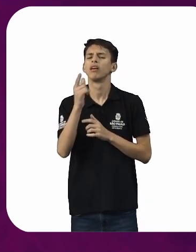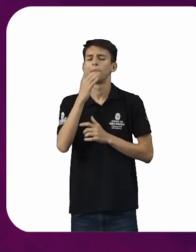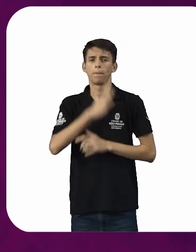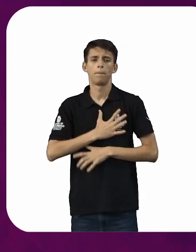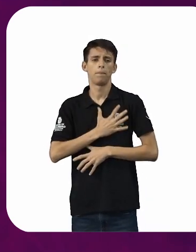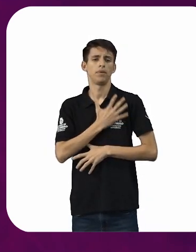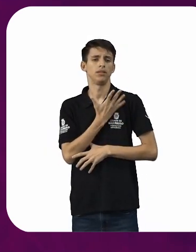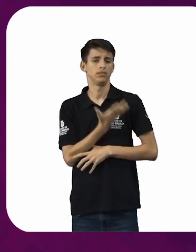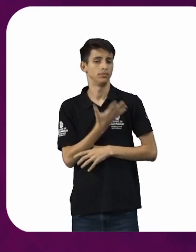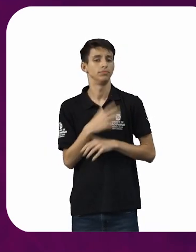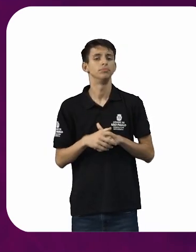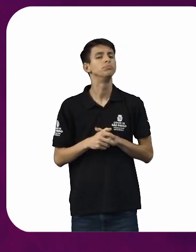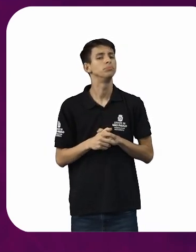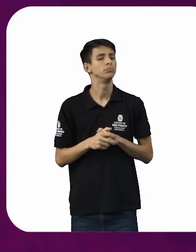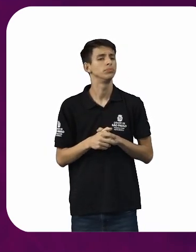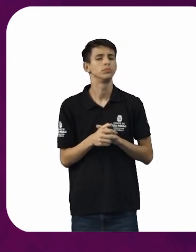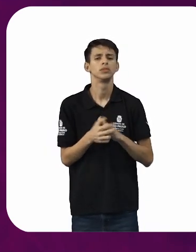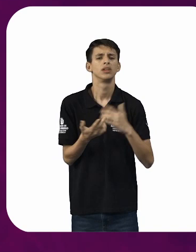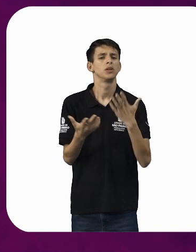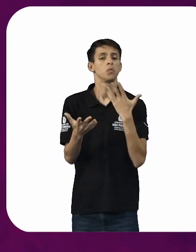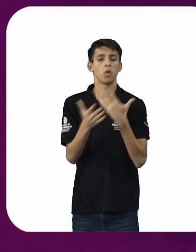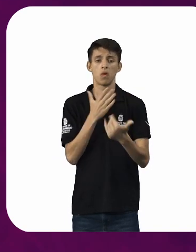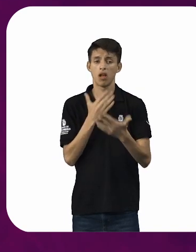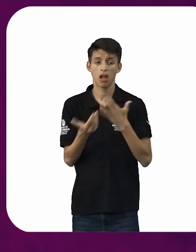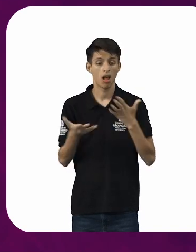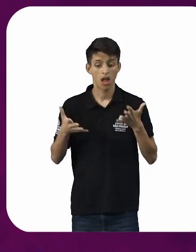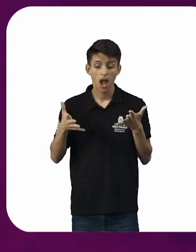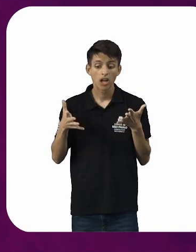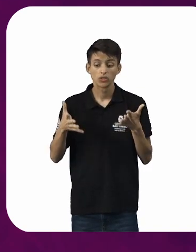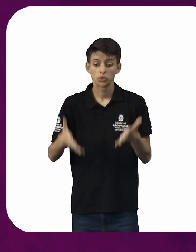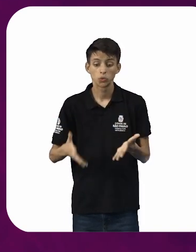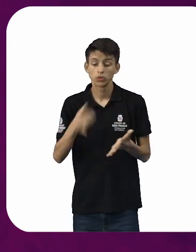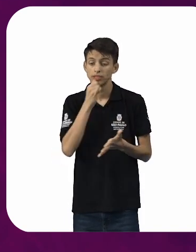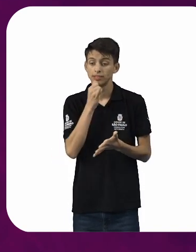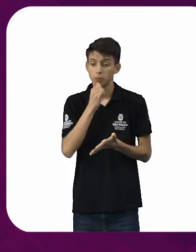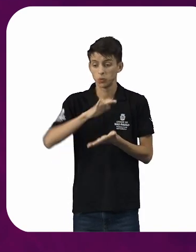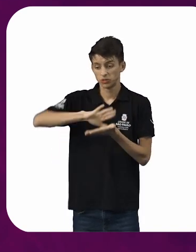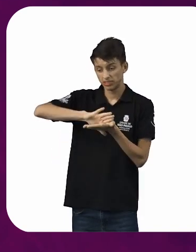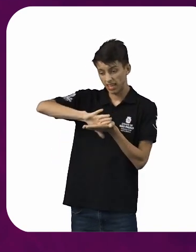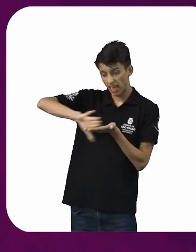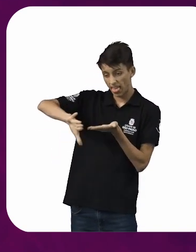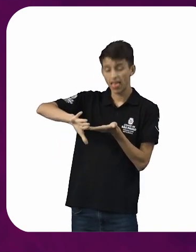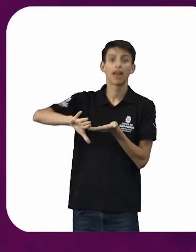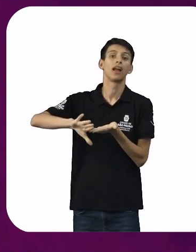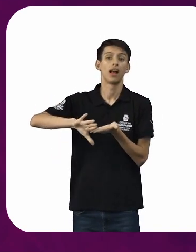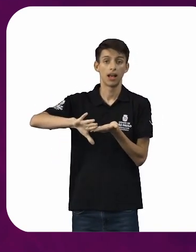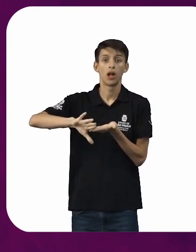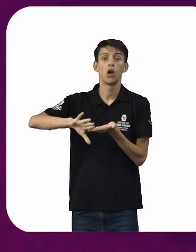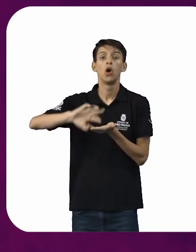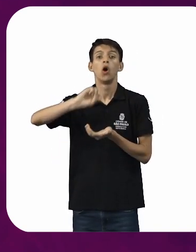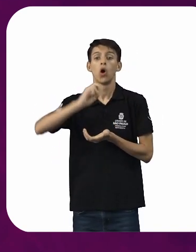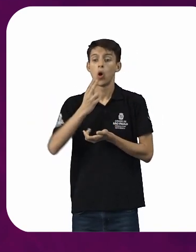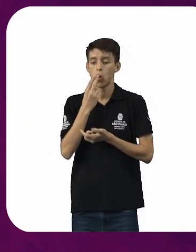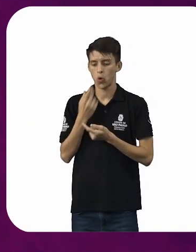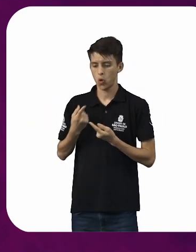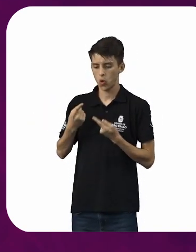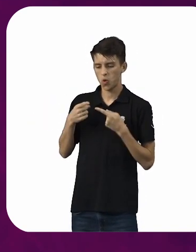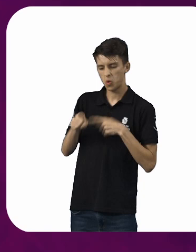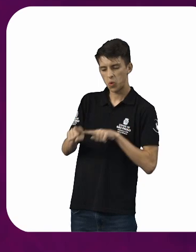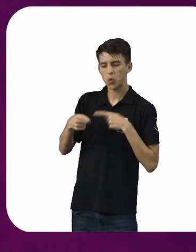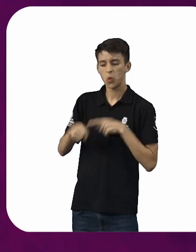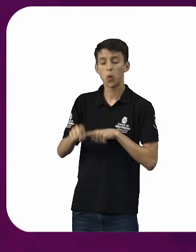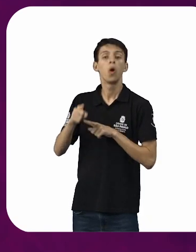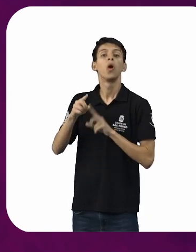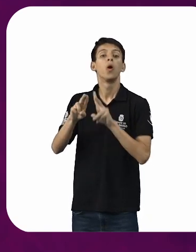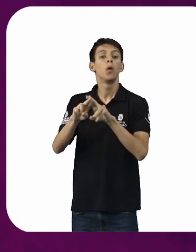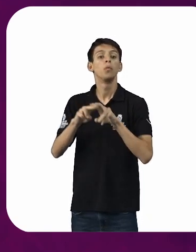Discriminação é qualquer ato Rosana Rufino. que tenha a intenção de segregar, de excluir, de humilhar pessoas